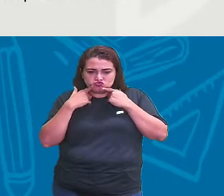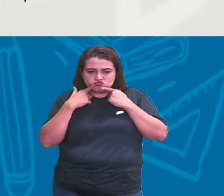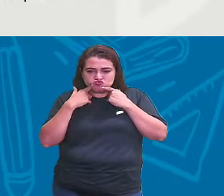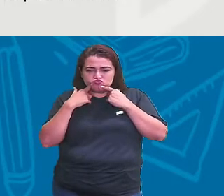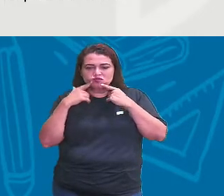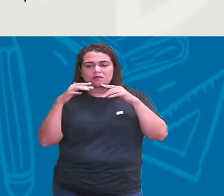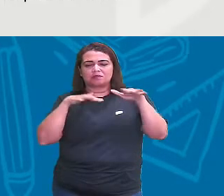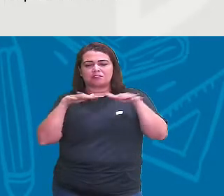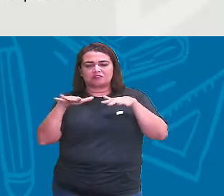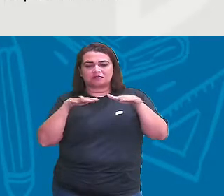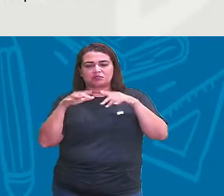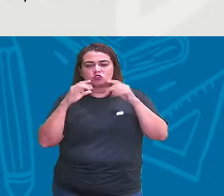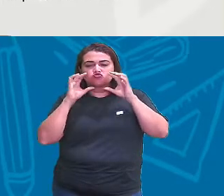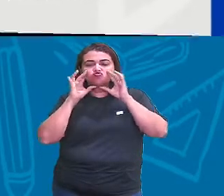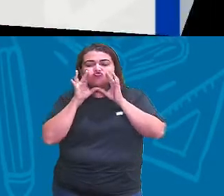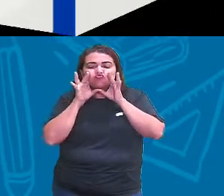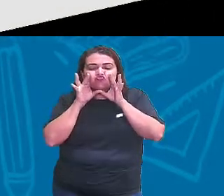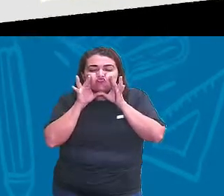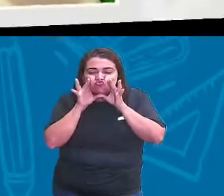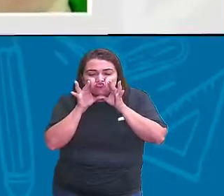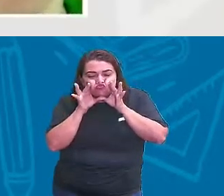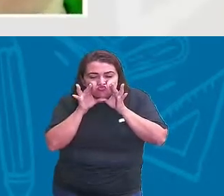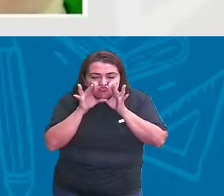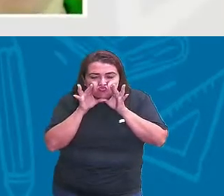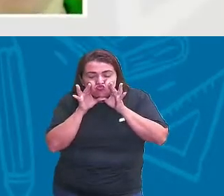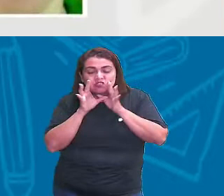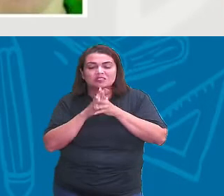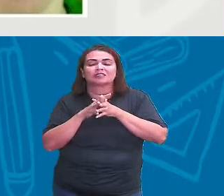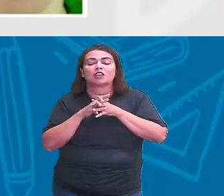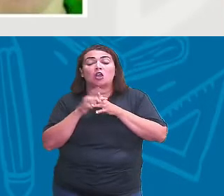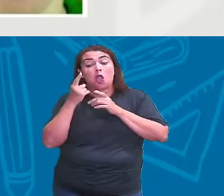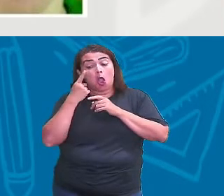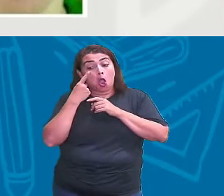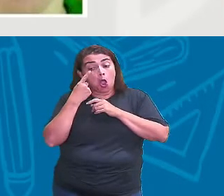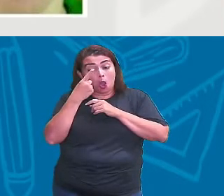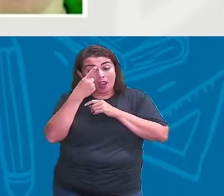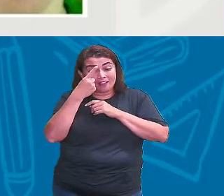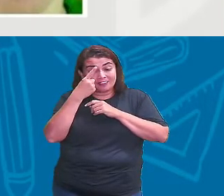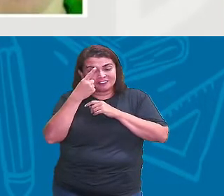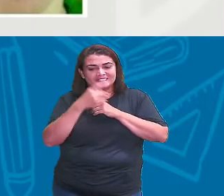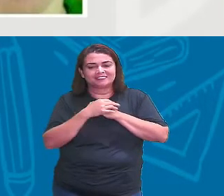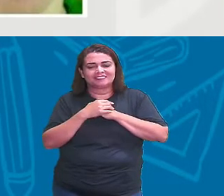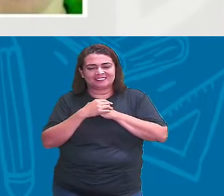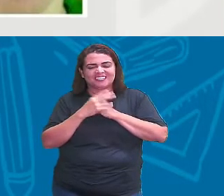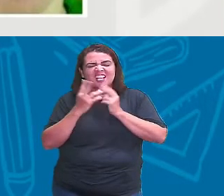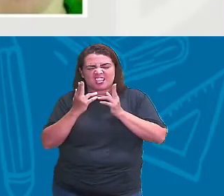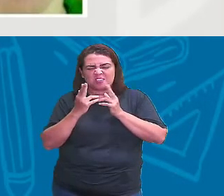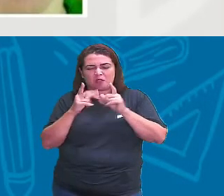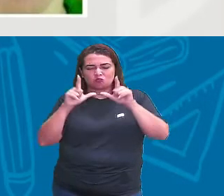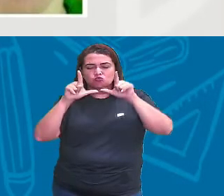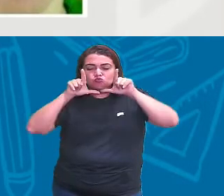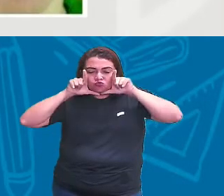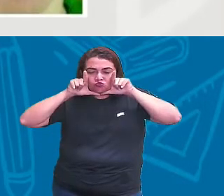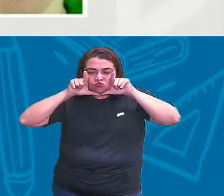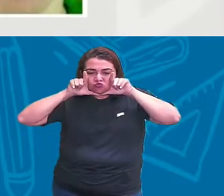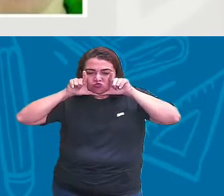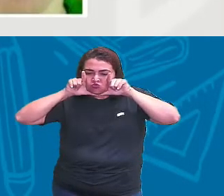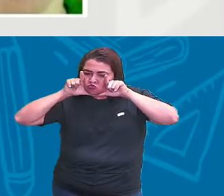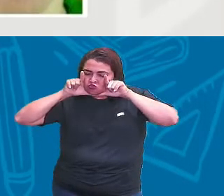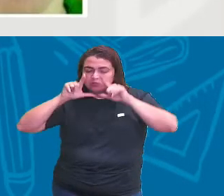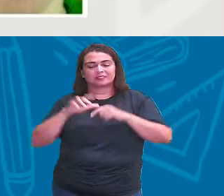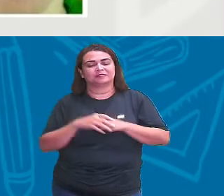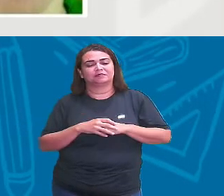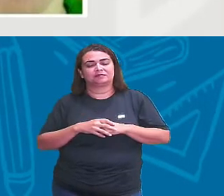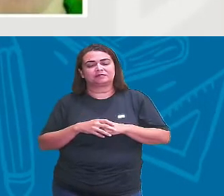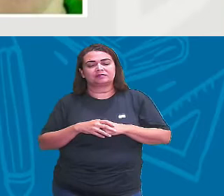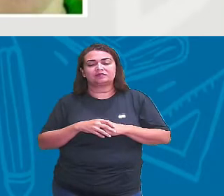com a minha boquinha. Eu tenho que fazer um bico bem grande, tá certo? Olha só se não é um bico igualzinho a dessa moça aqui. Todas as vezes que a